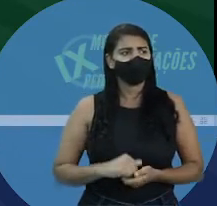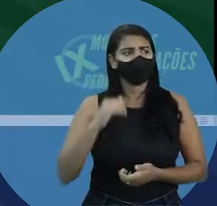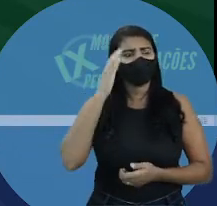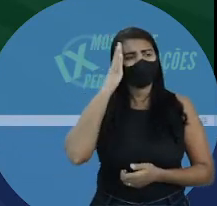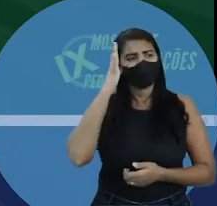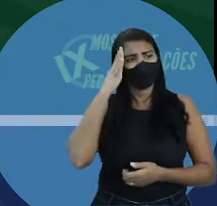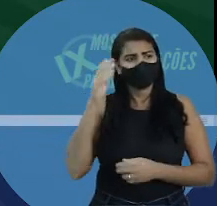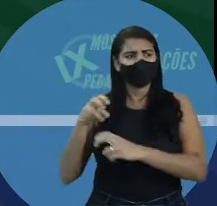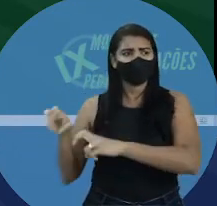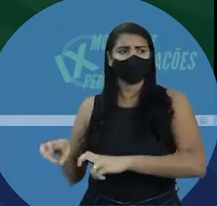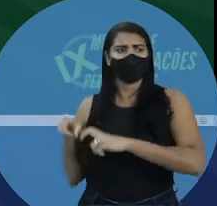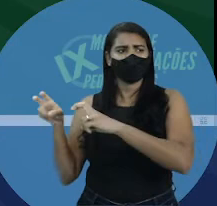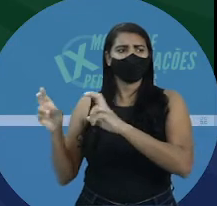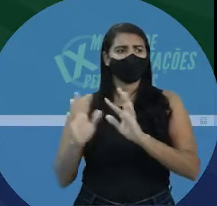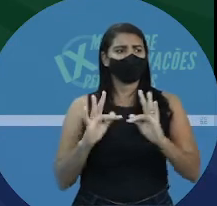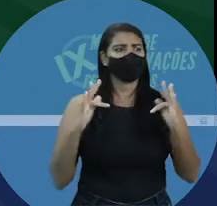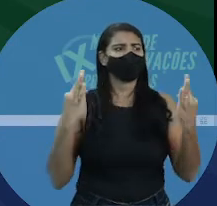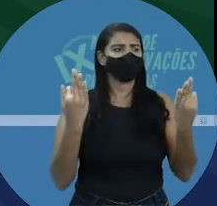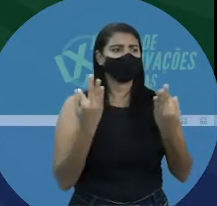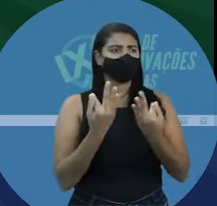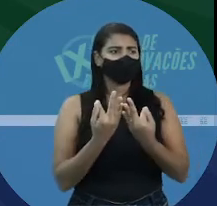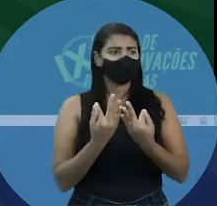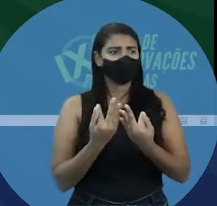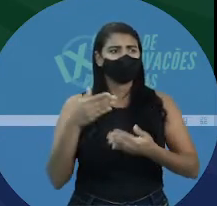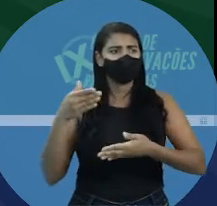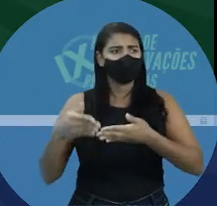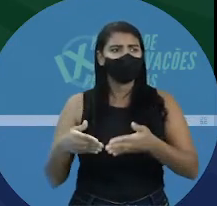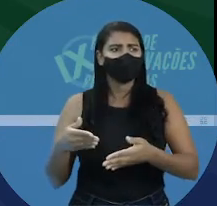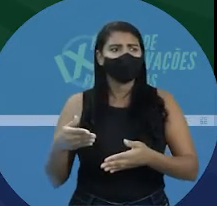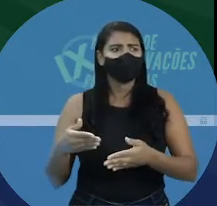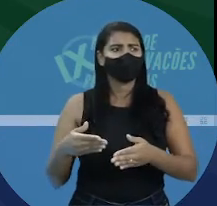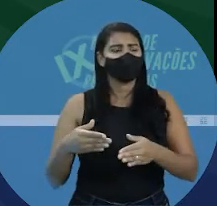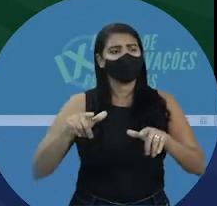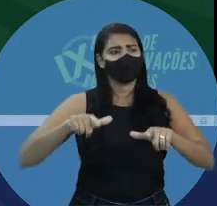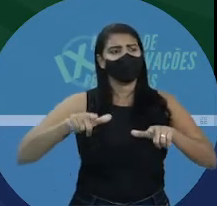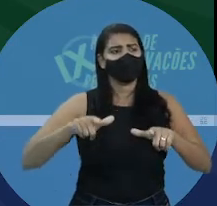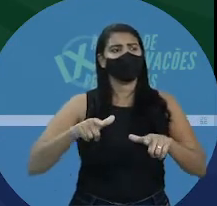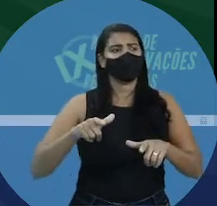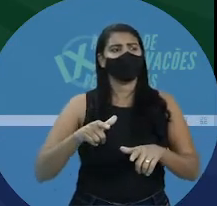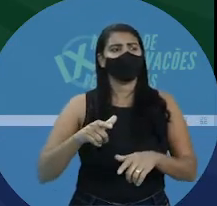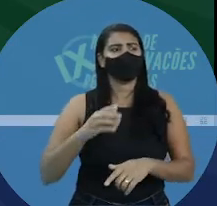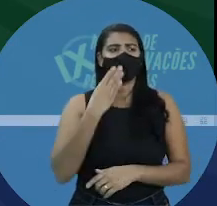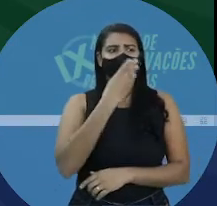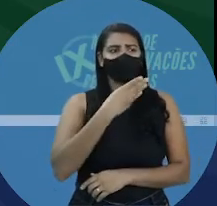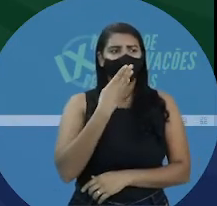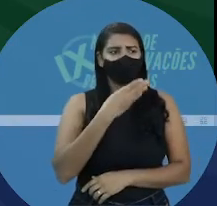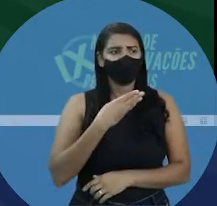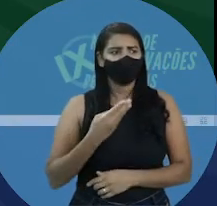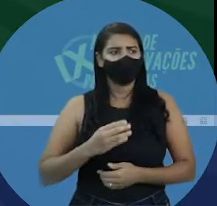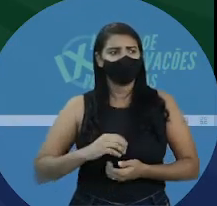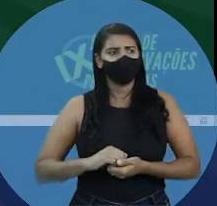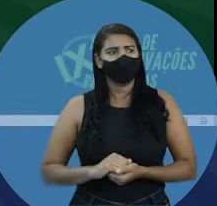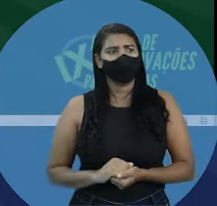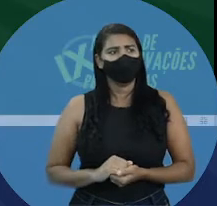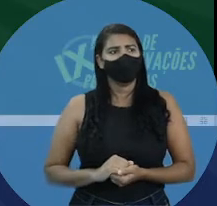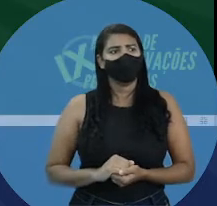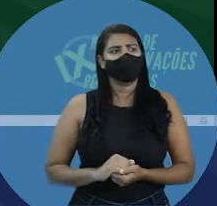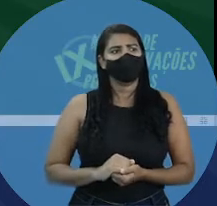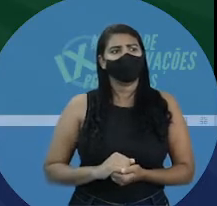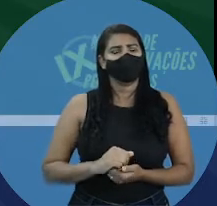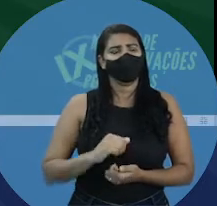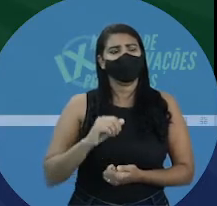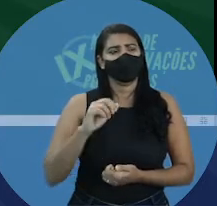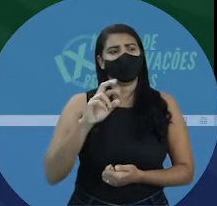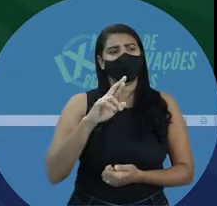agricultura familiar que é empregada aqui no bairro de Rio Doce, a partir dos pés de milho. Pode passar.